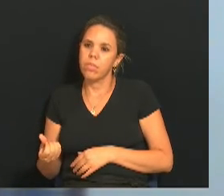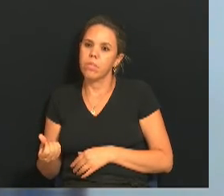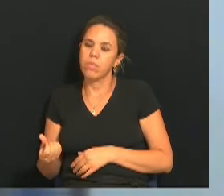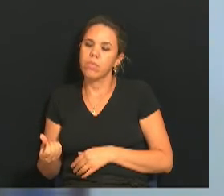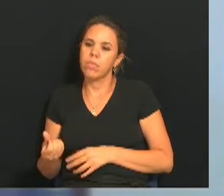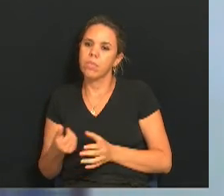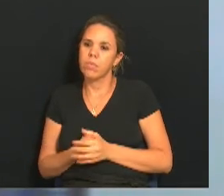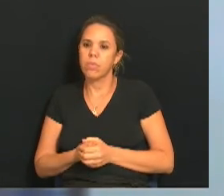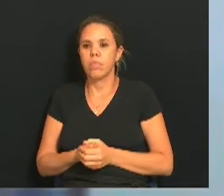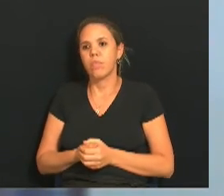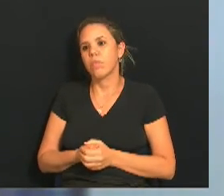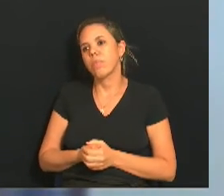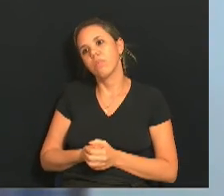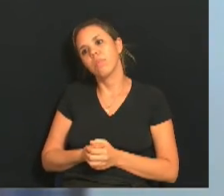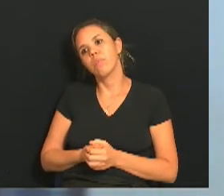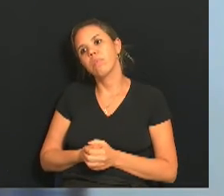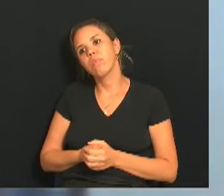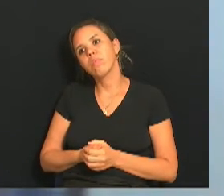questão